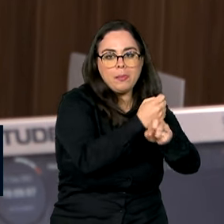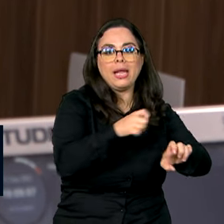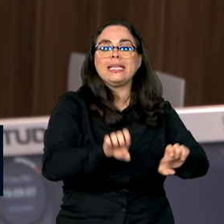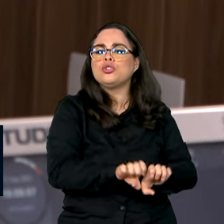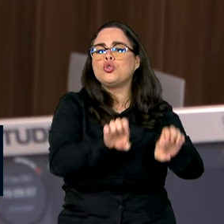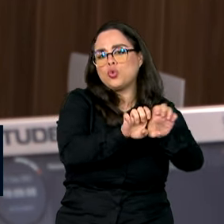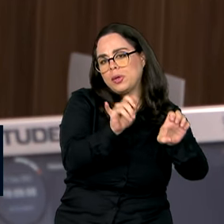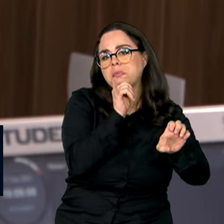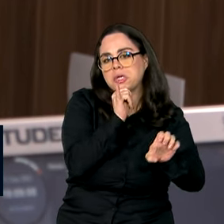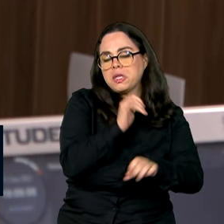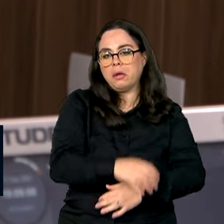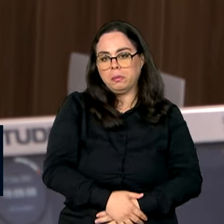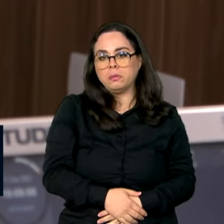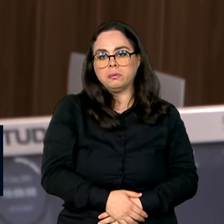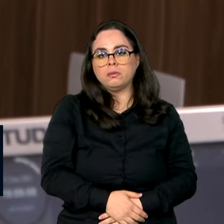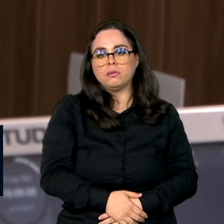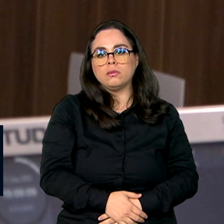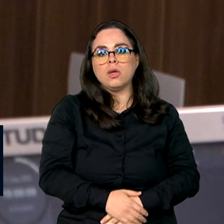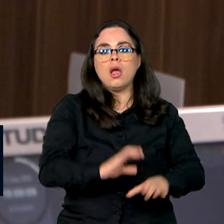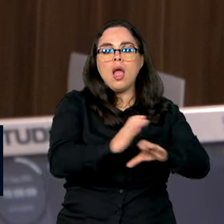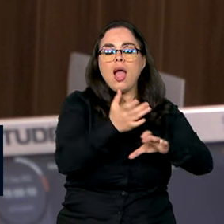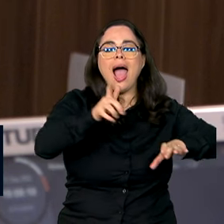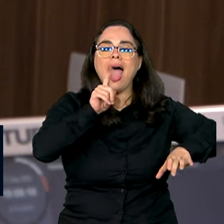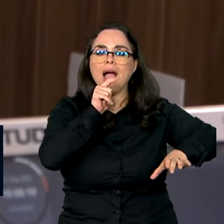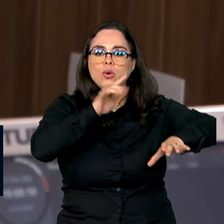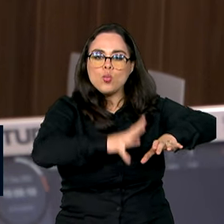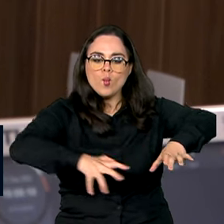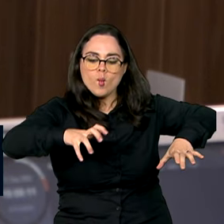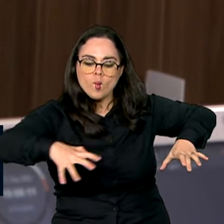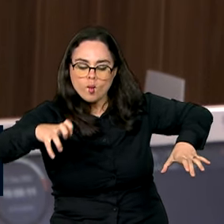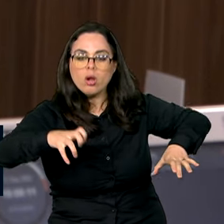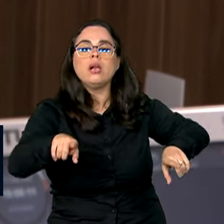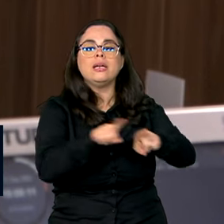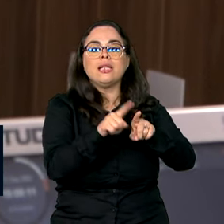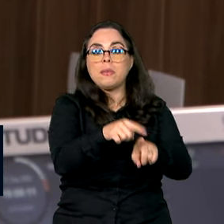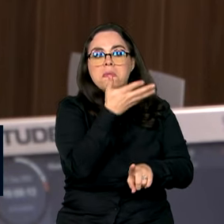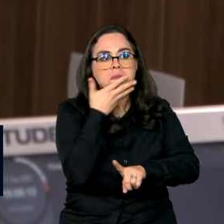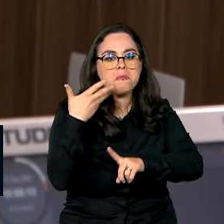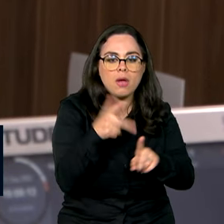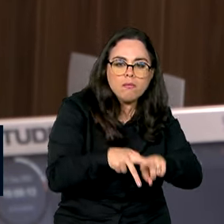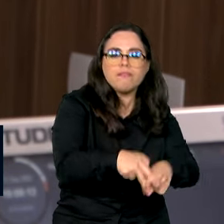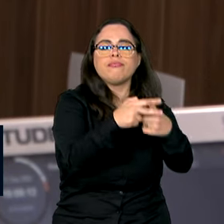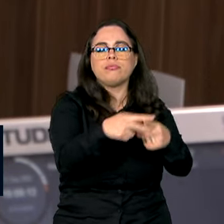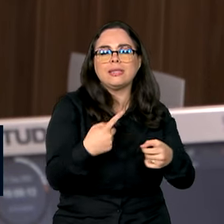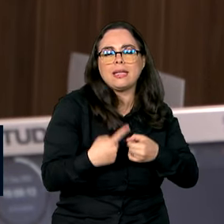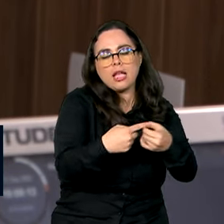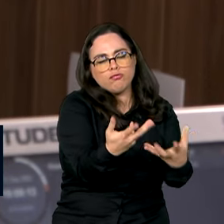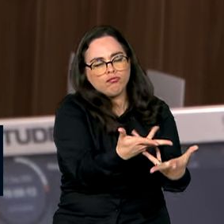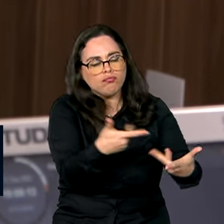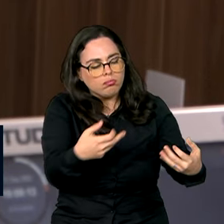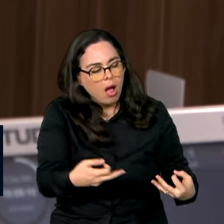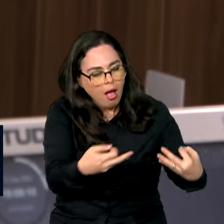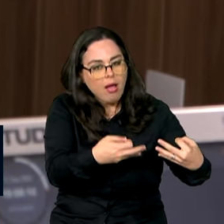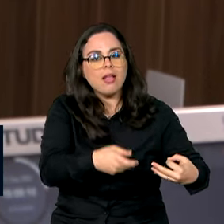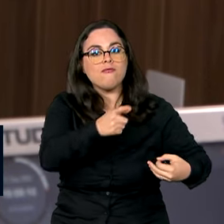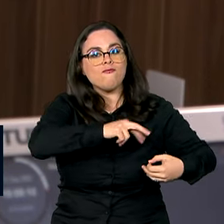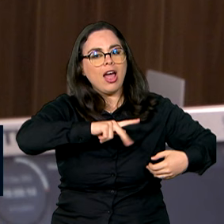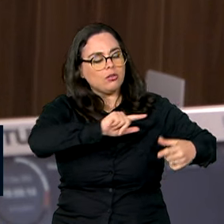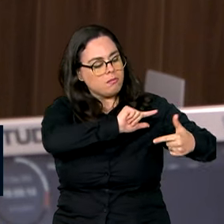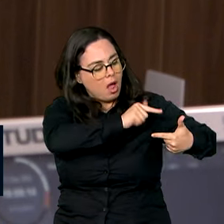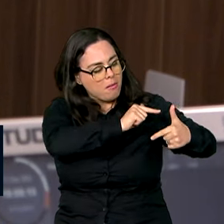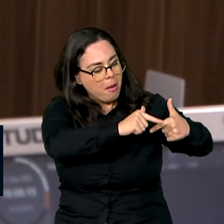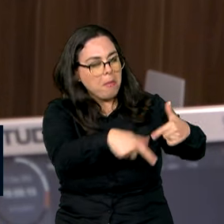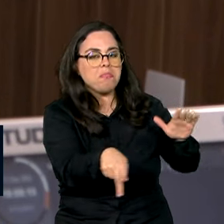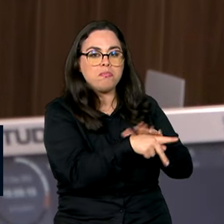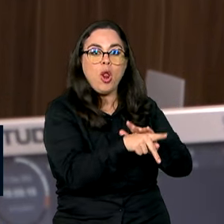infraestrutura, obras de drenagem, obras de melhoria da cidade, que ficaram vários legados para a